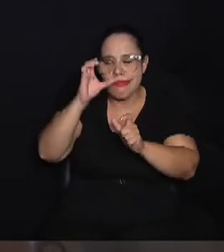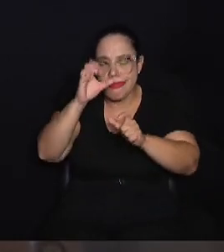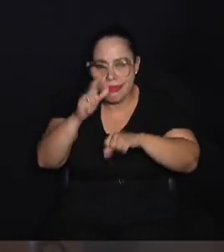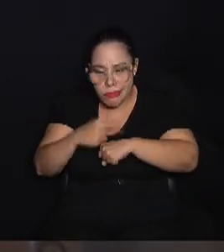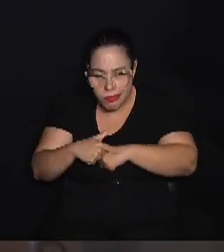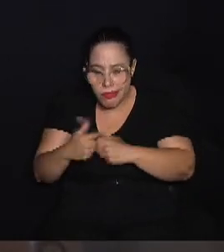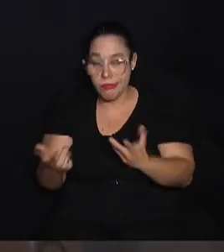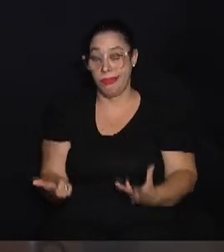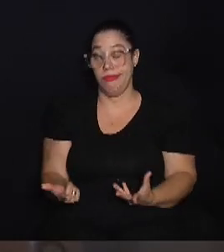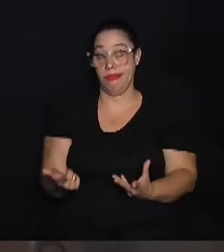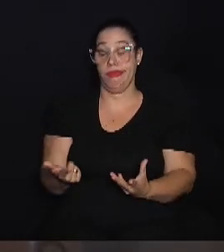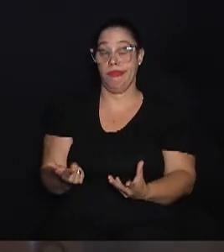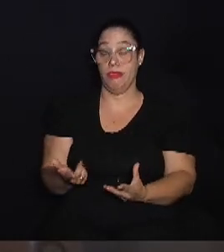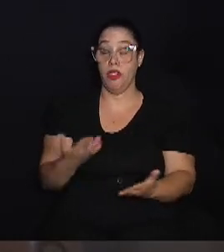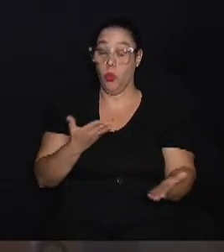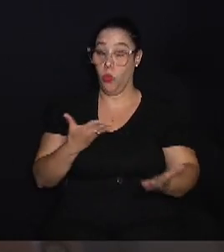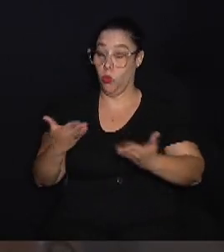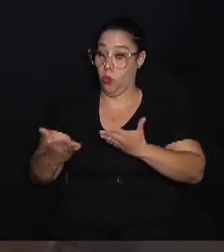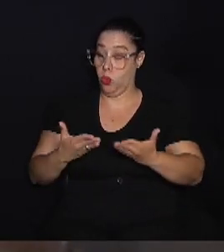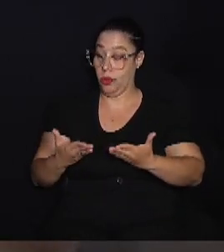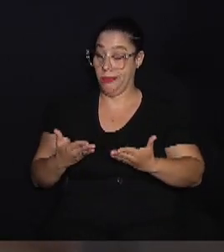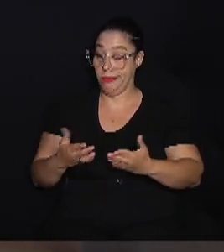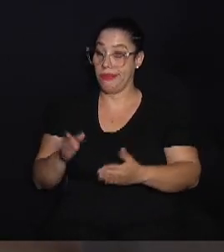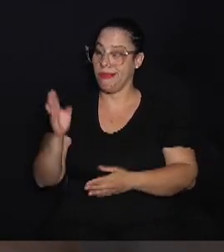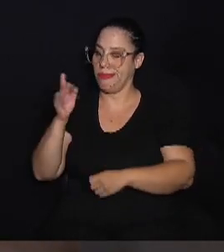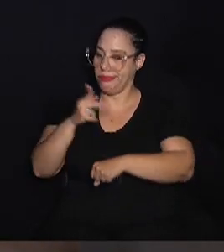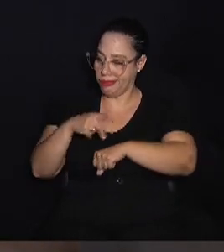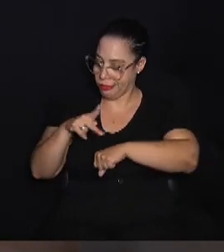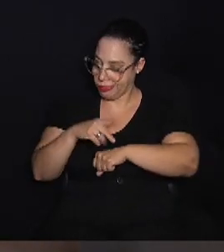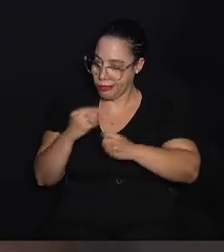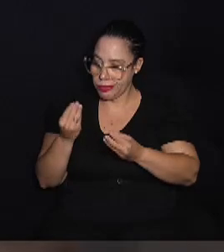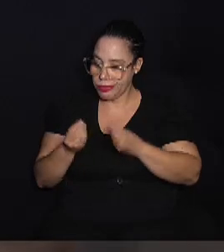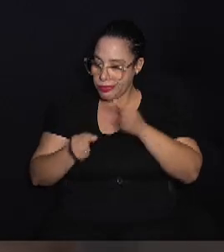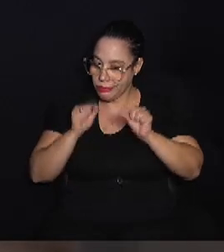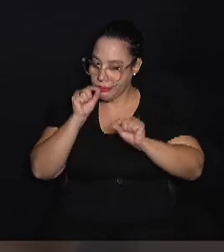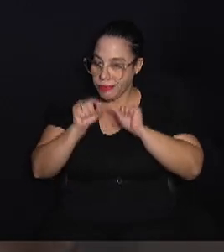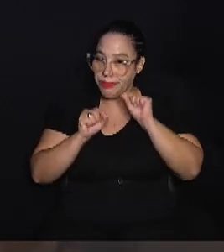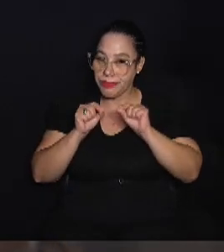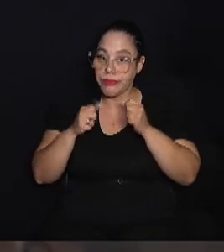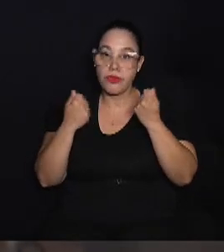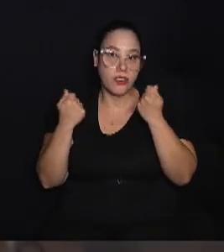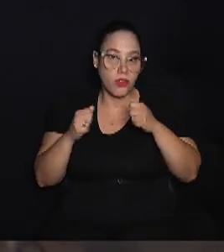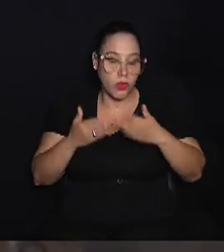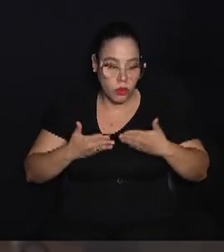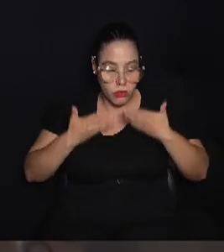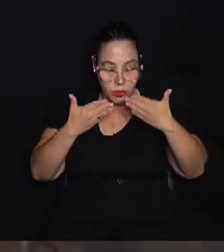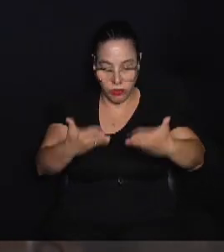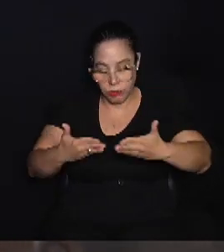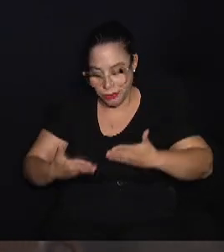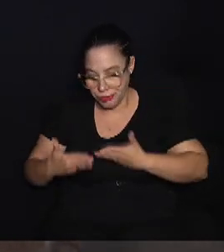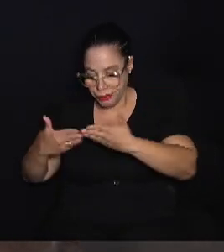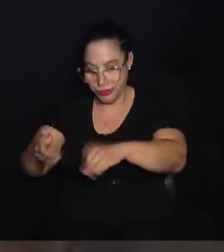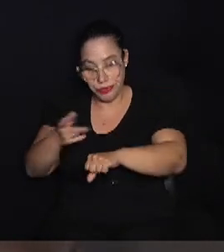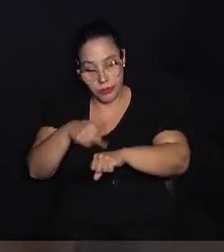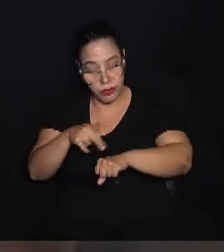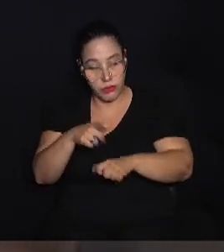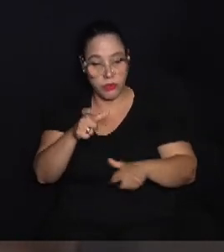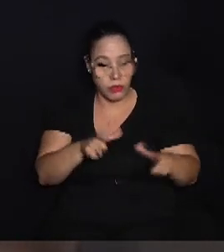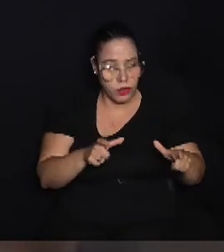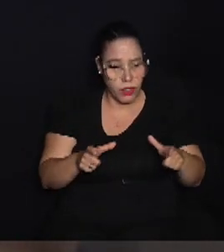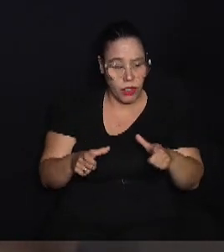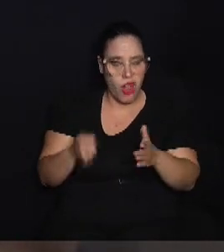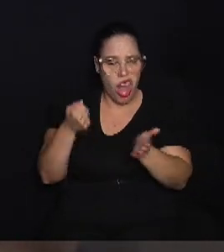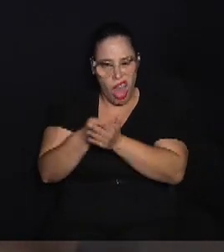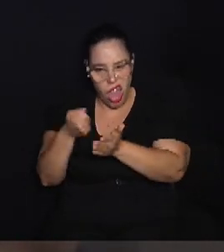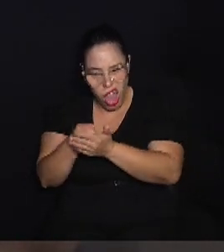dessa dinâmica que é o nosso país, o que cada um precisa oferecer para o país, o que eles têm que